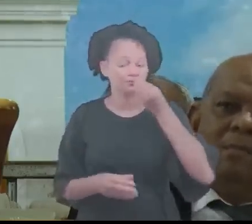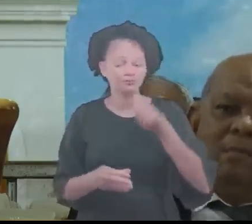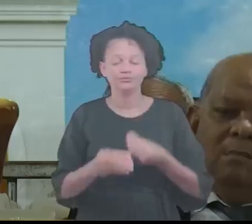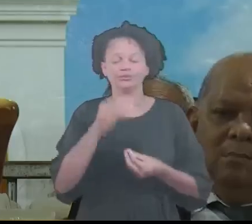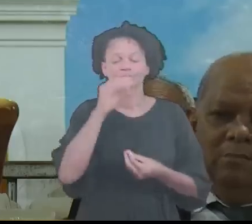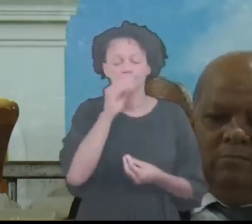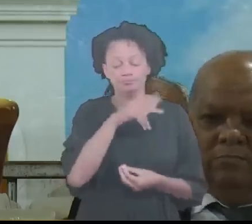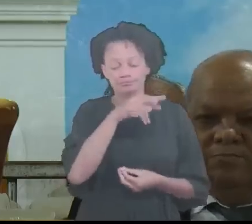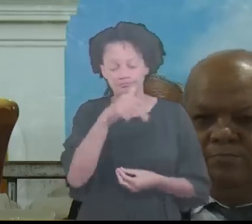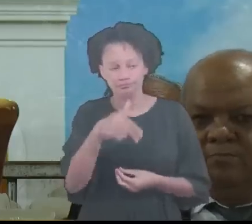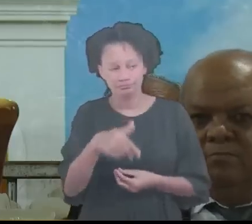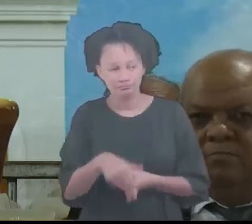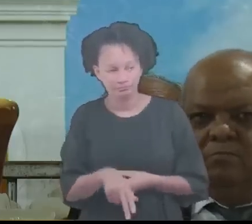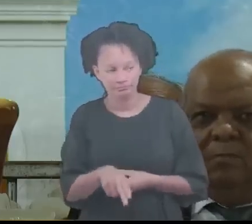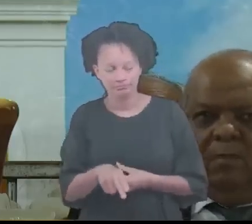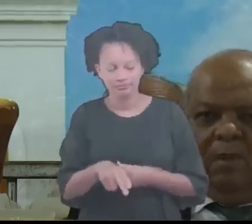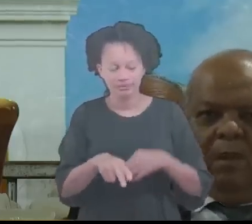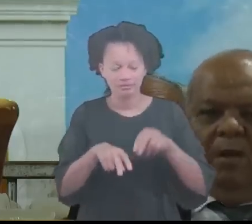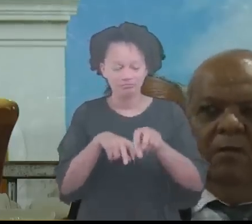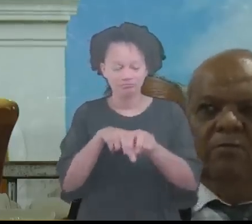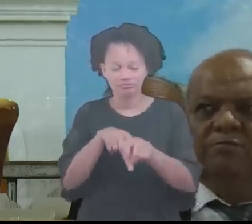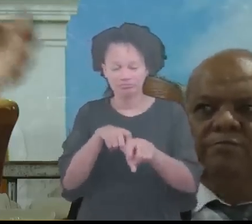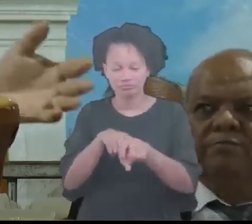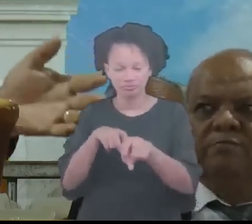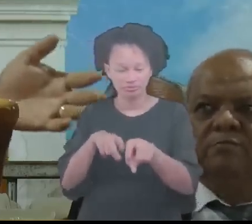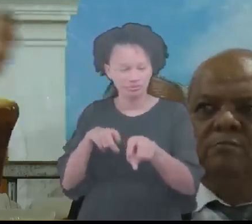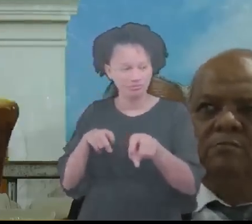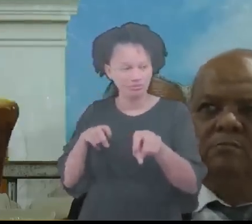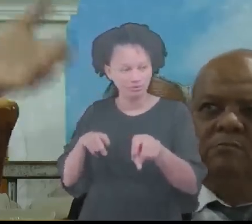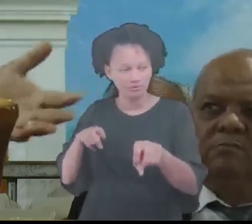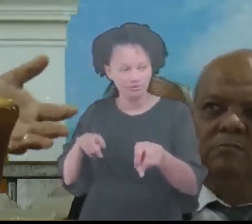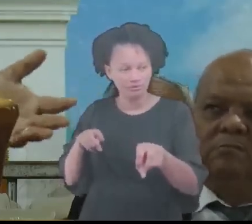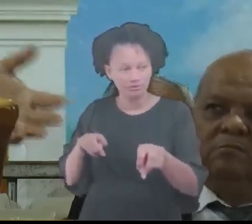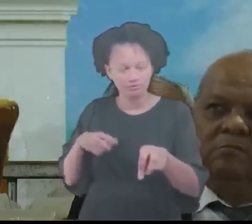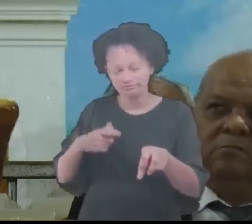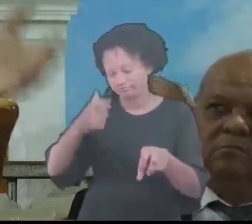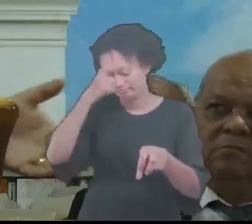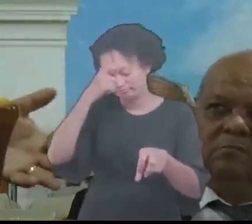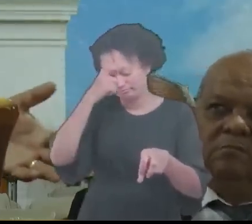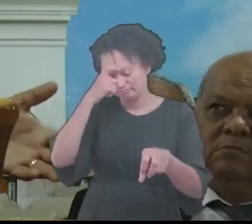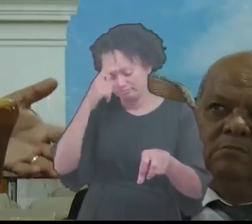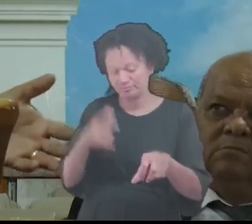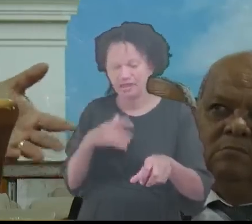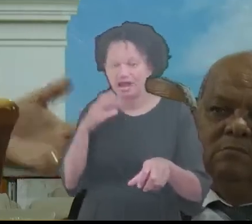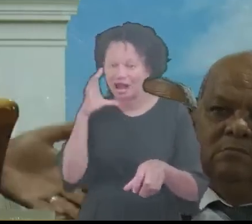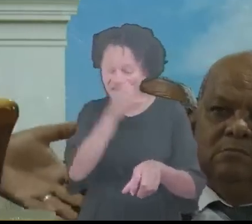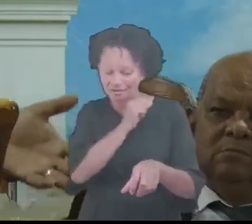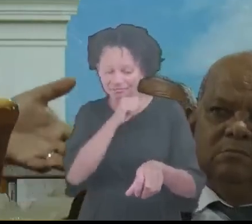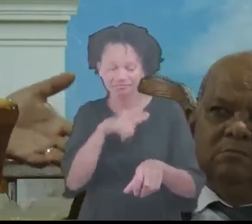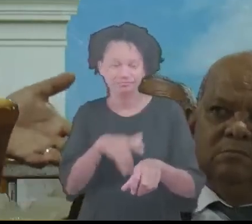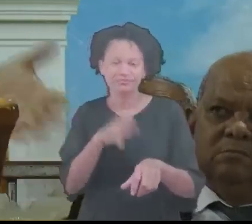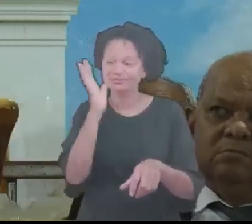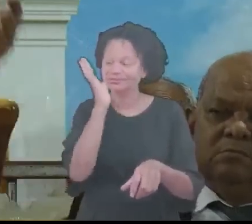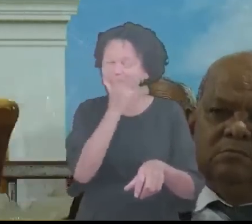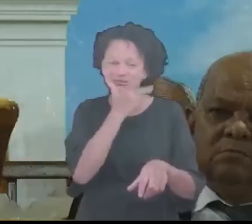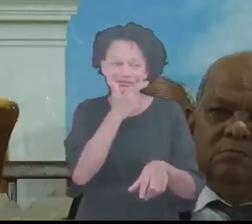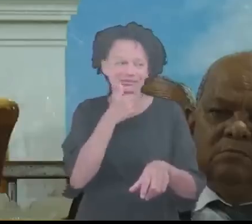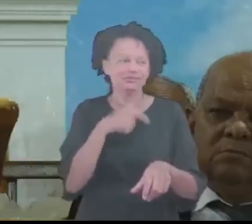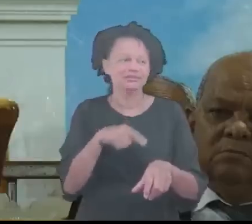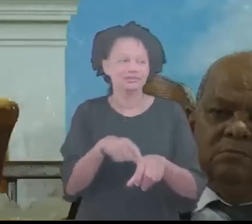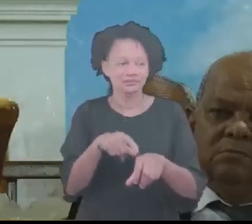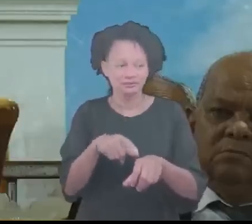Quando desceu, o carro dele estava preso. E o que prendeu o carro não teve consciência, era para ter vindo logo, né? Mas não veio logo,